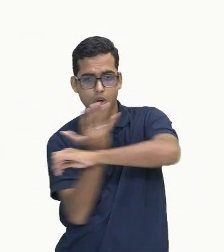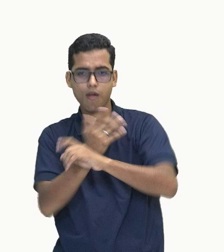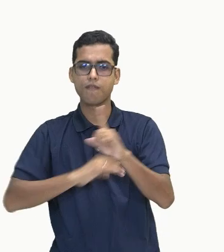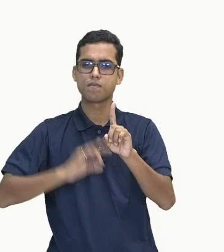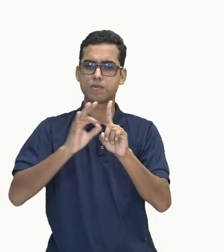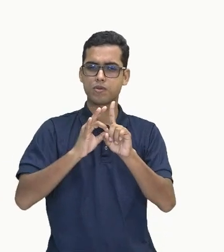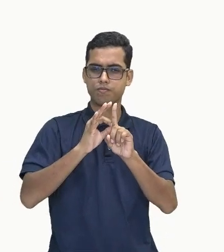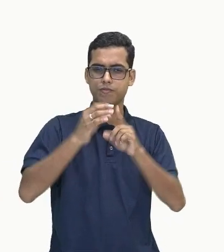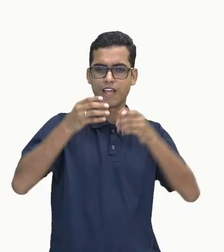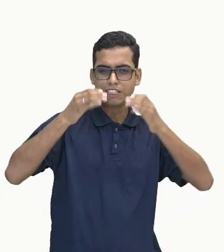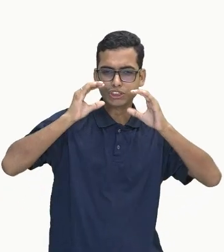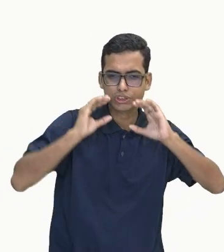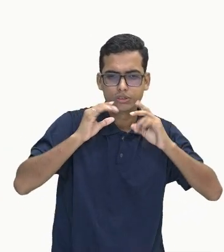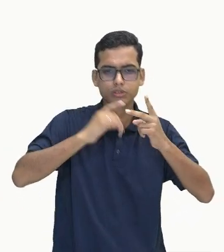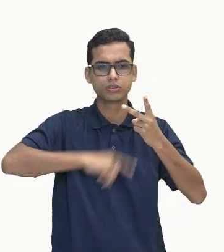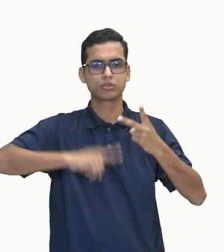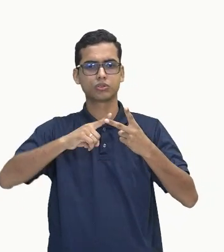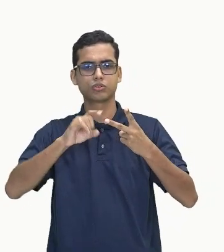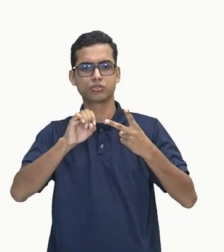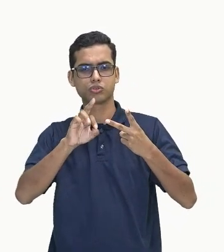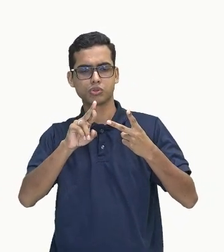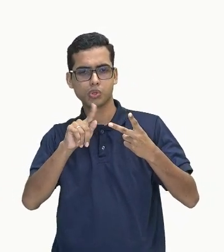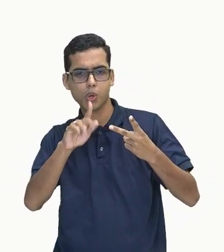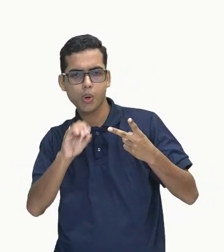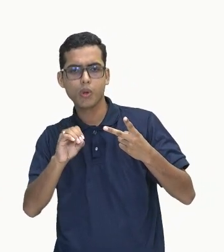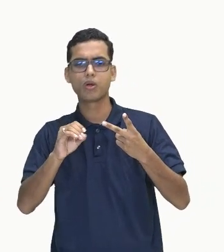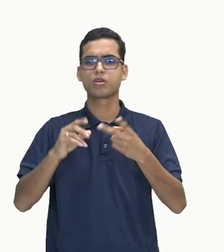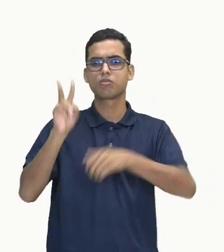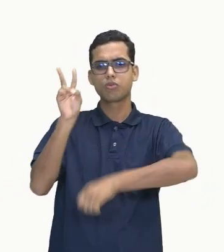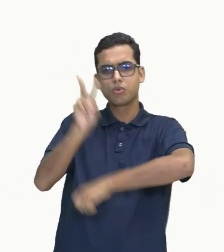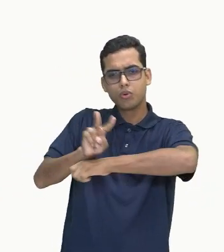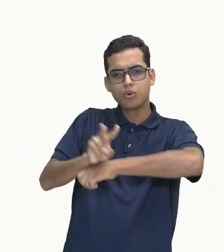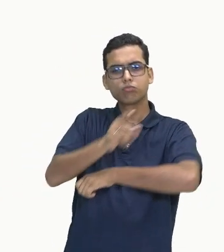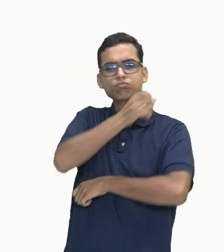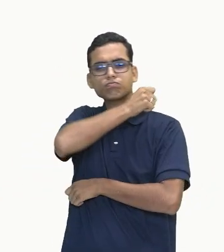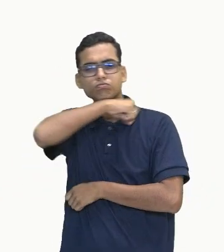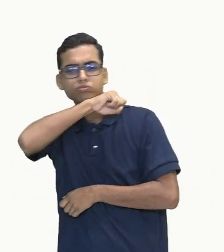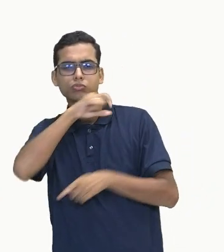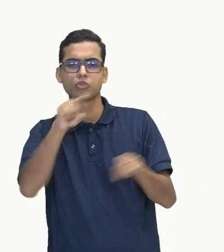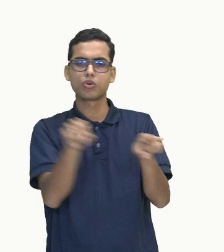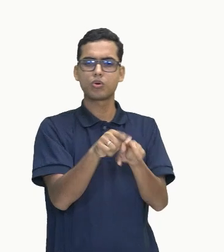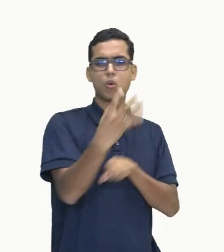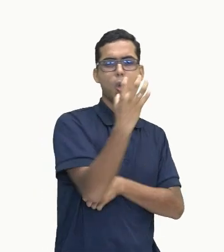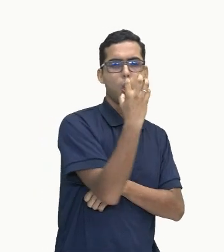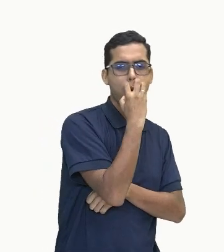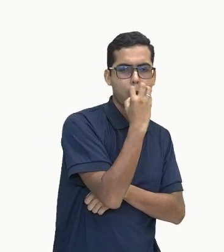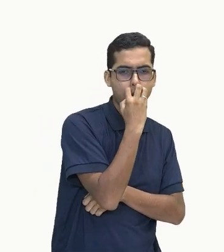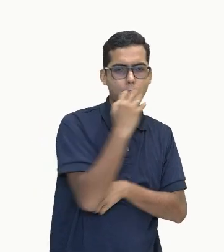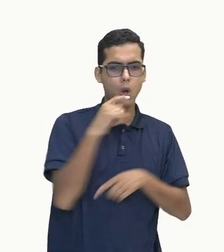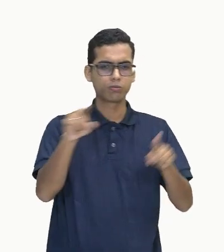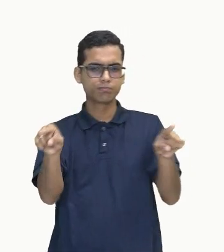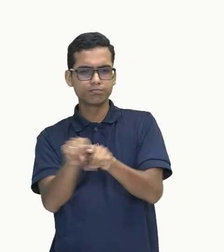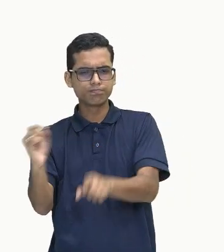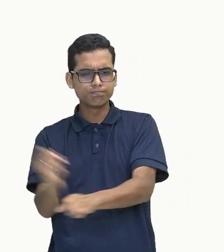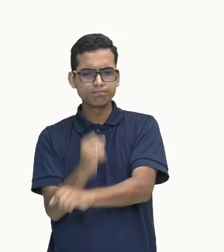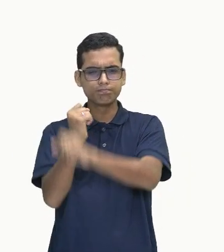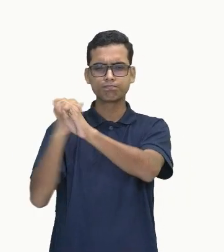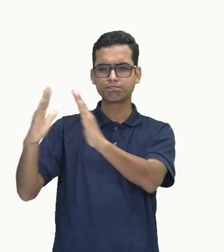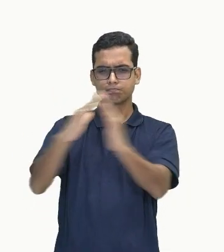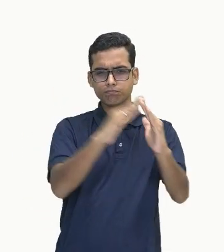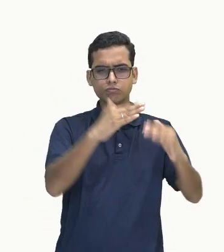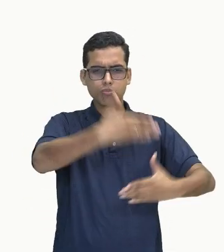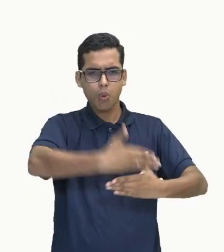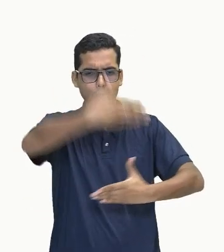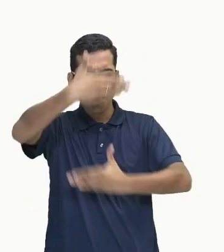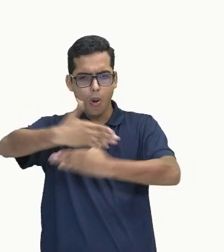a criação de porcos e cachorros, construção de casas com muros, telhados, lareiras e armazenamento de